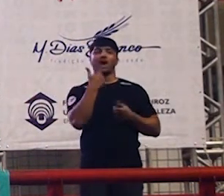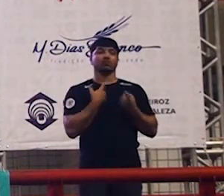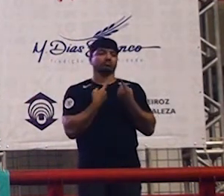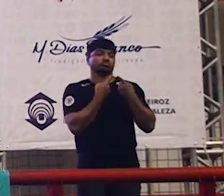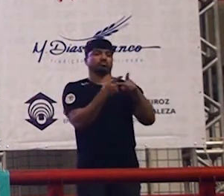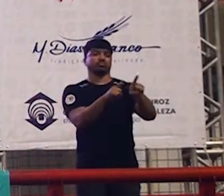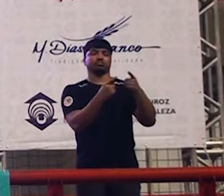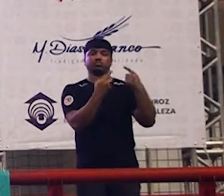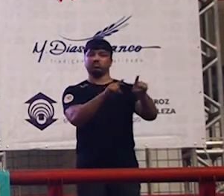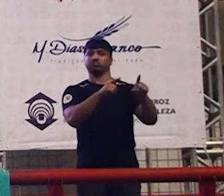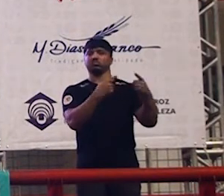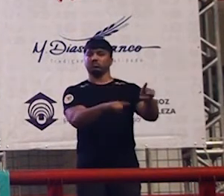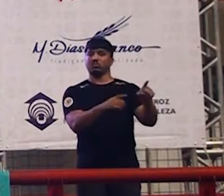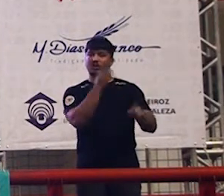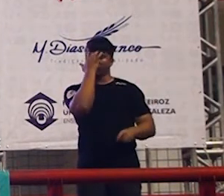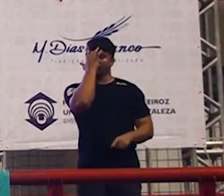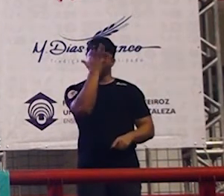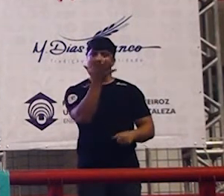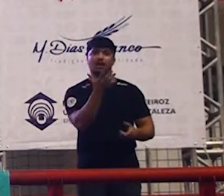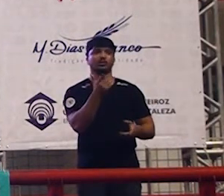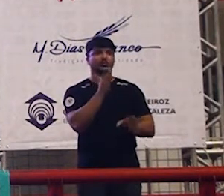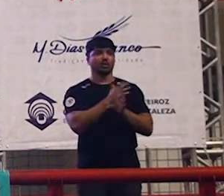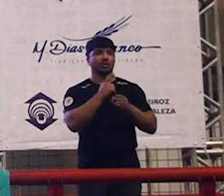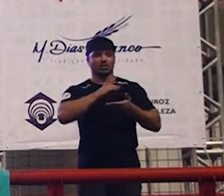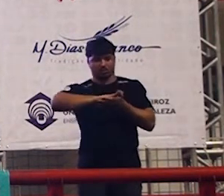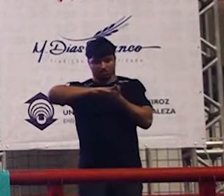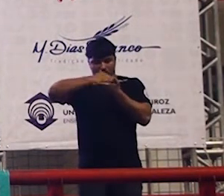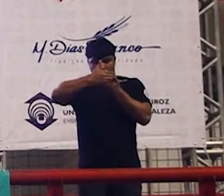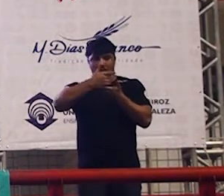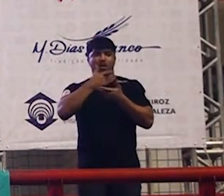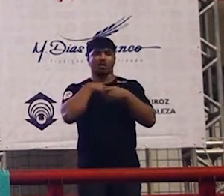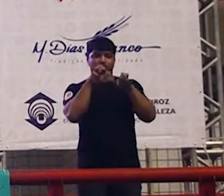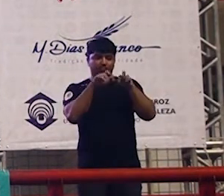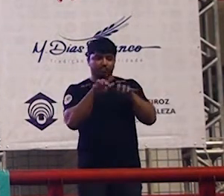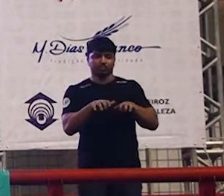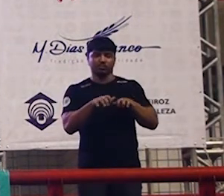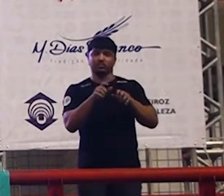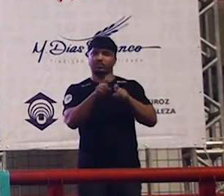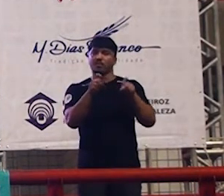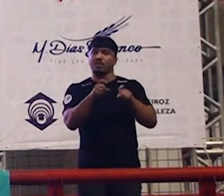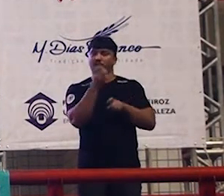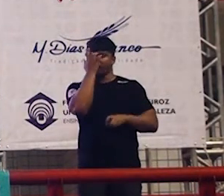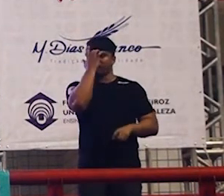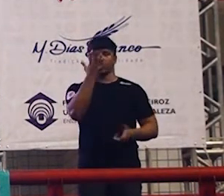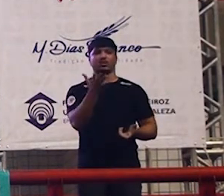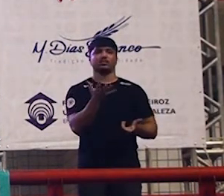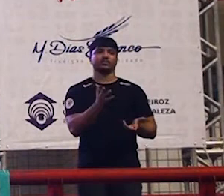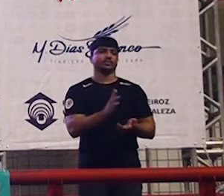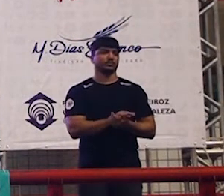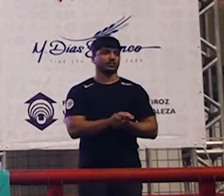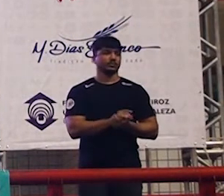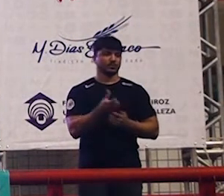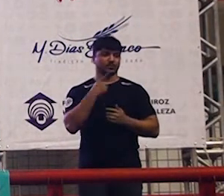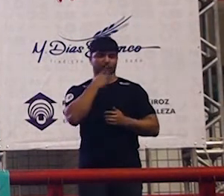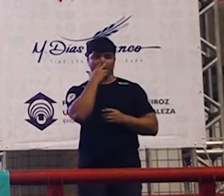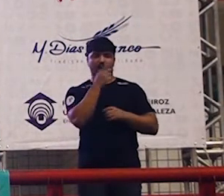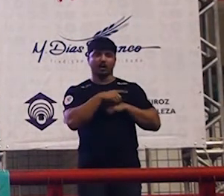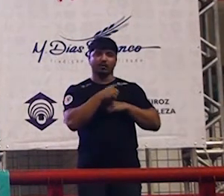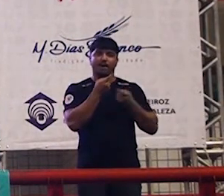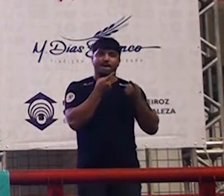atacar o outro quando está por trás de uma tela do computador. É muito fácil você